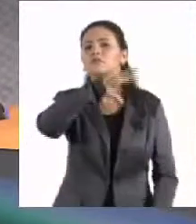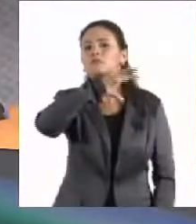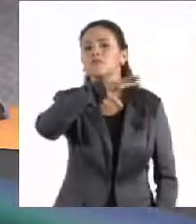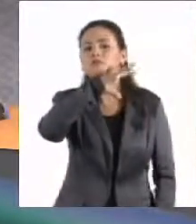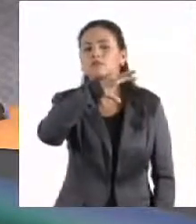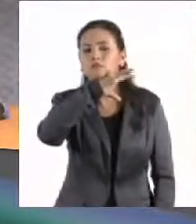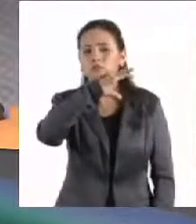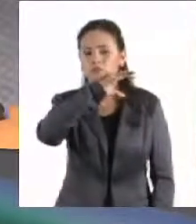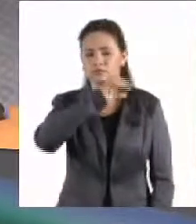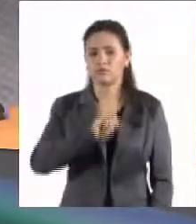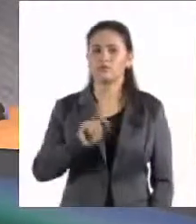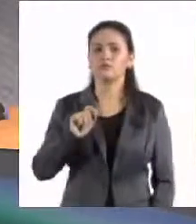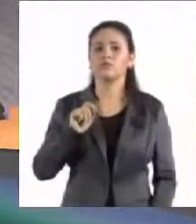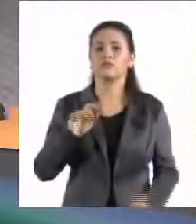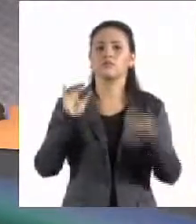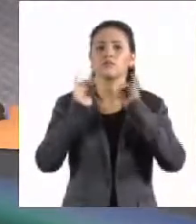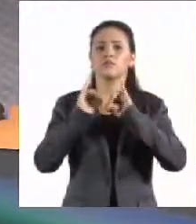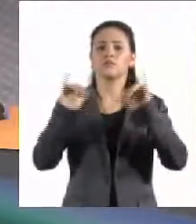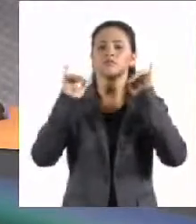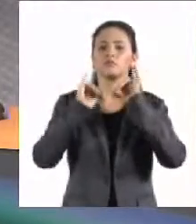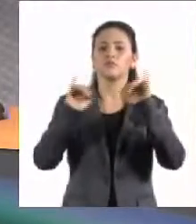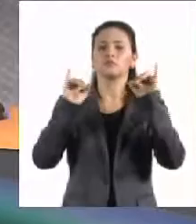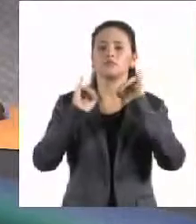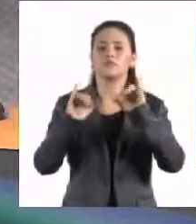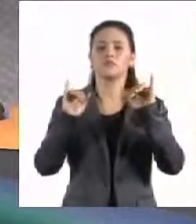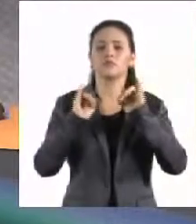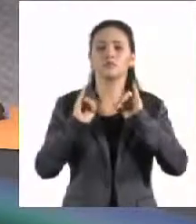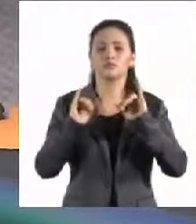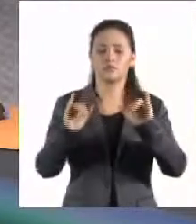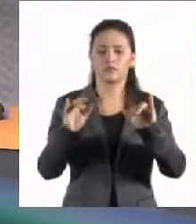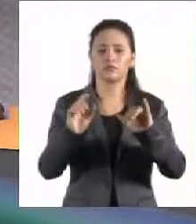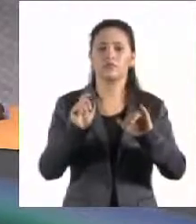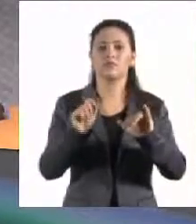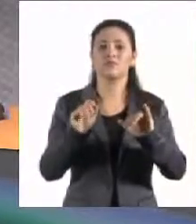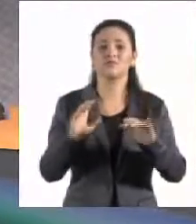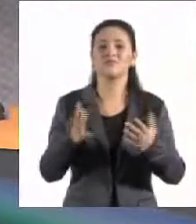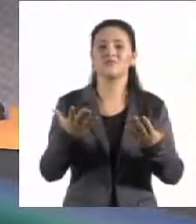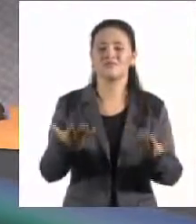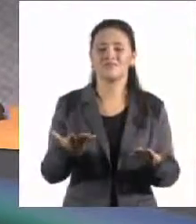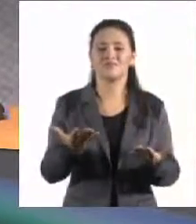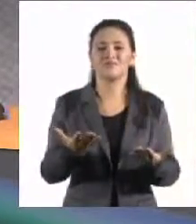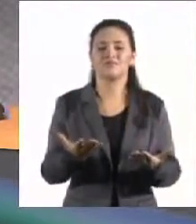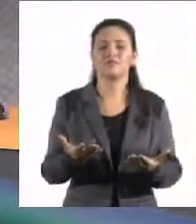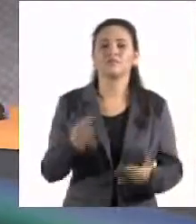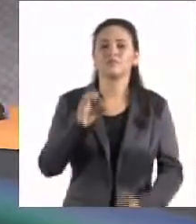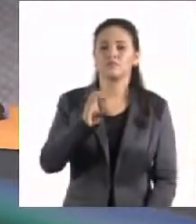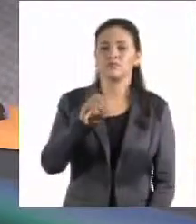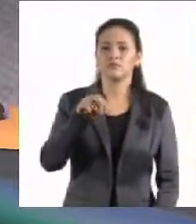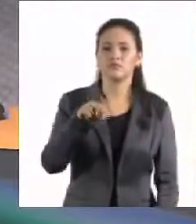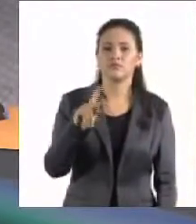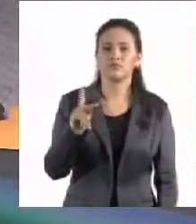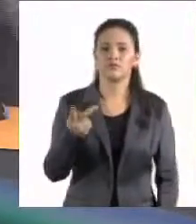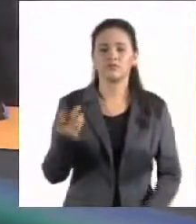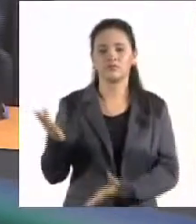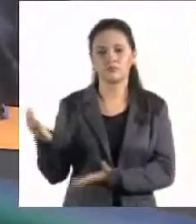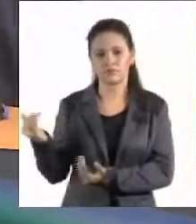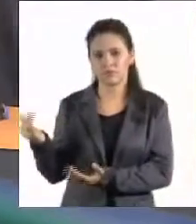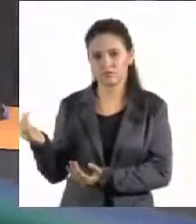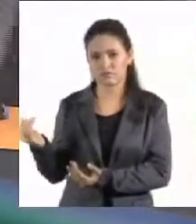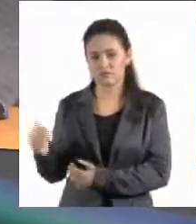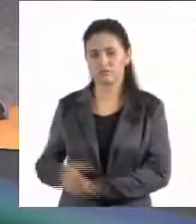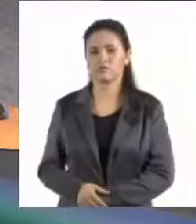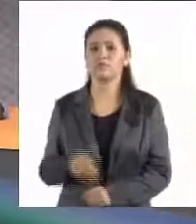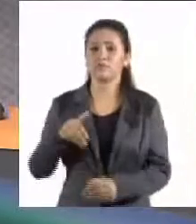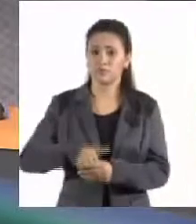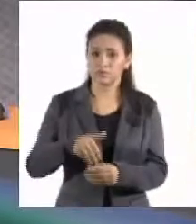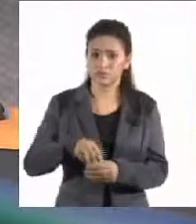resultado do programa CNH Jovem. Programa este já votado no início do ano por essa casa, programa que visa